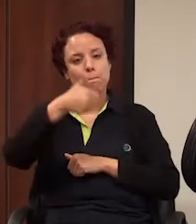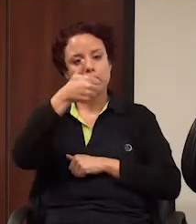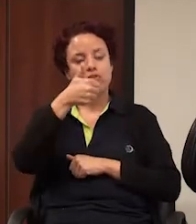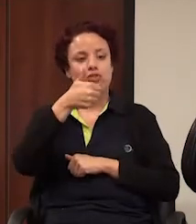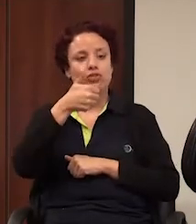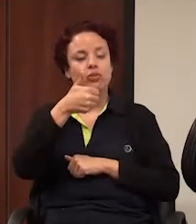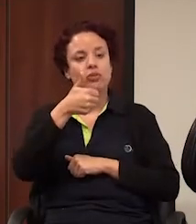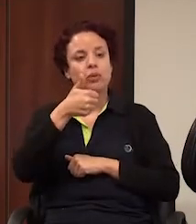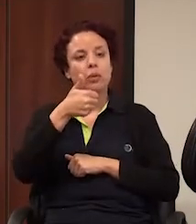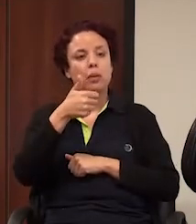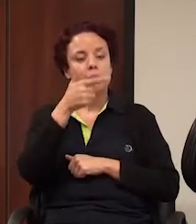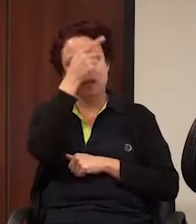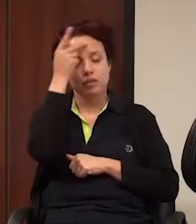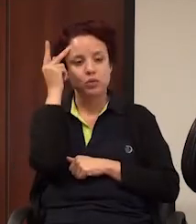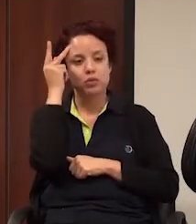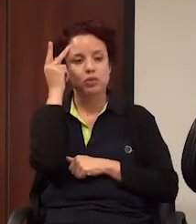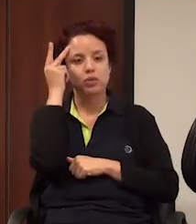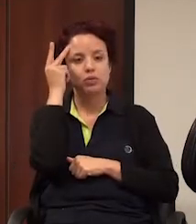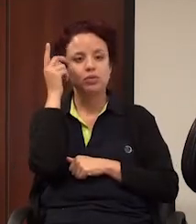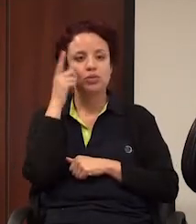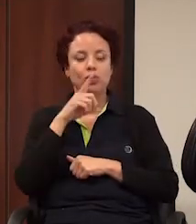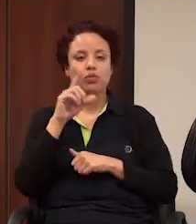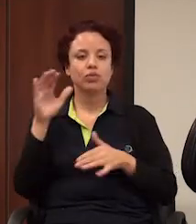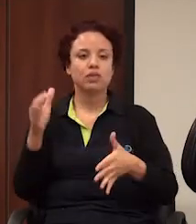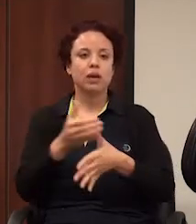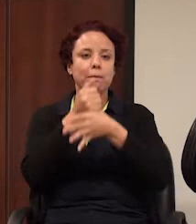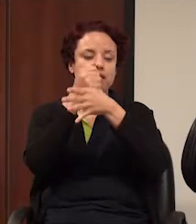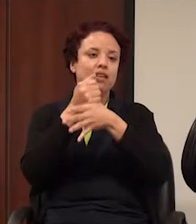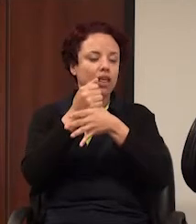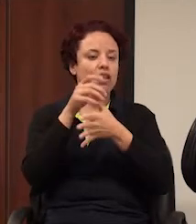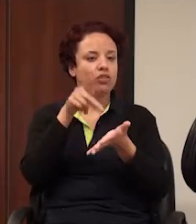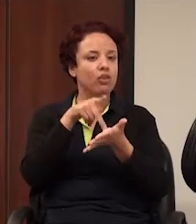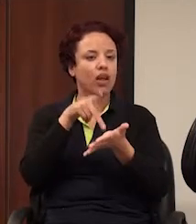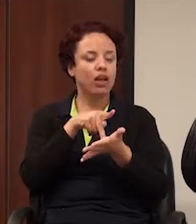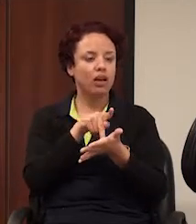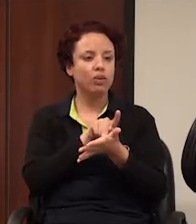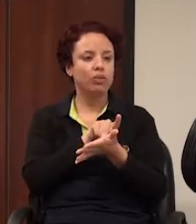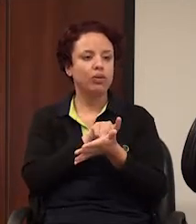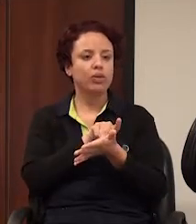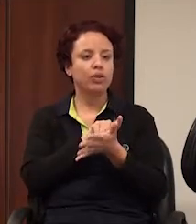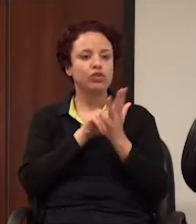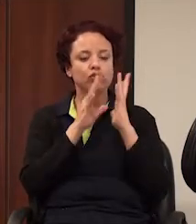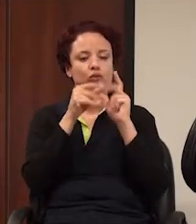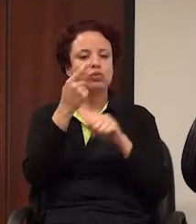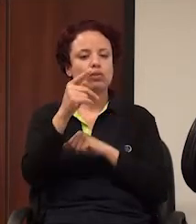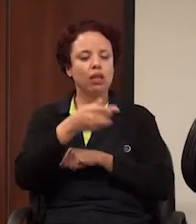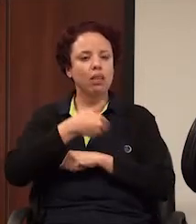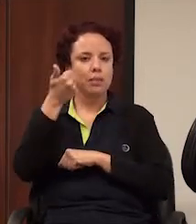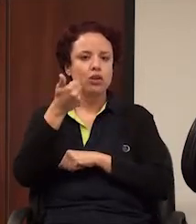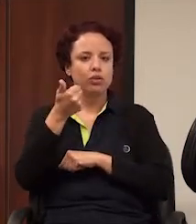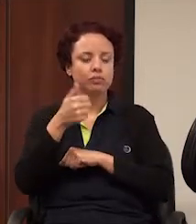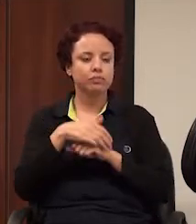realmente essas pessoas sejam privilegiadas naquilo que elas possuem de melhor, né?